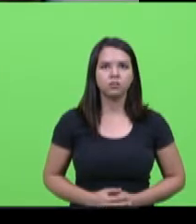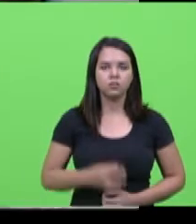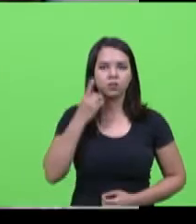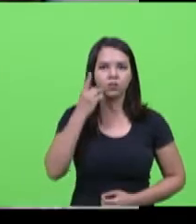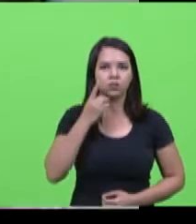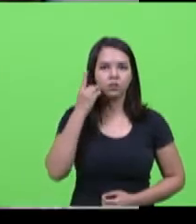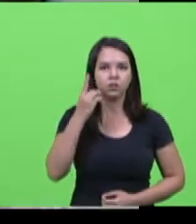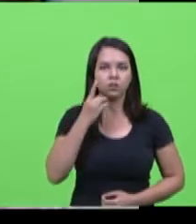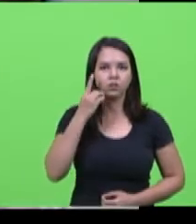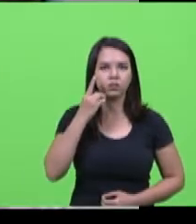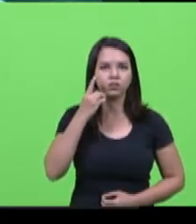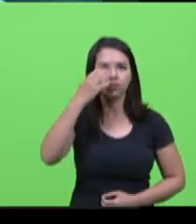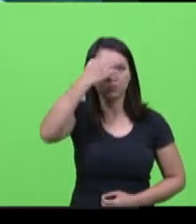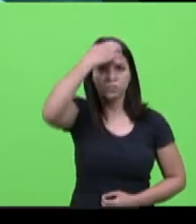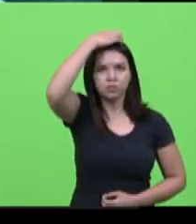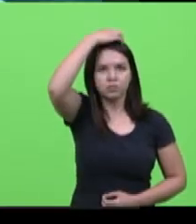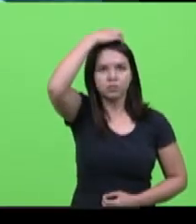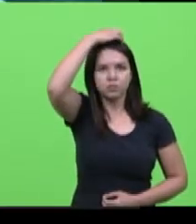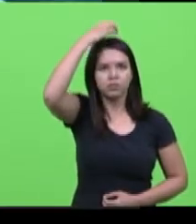Deputado Coronel Mocelin.